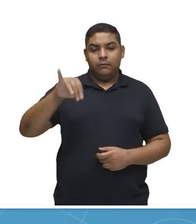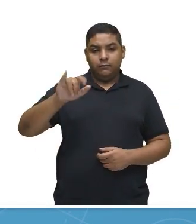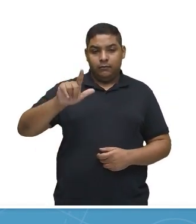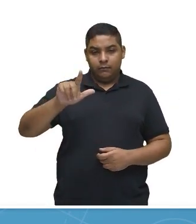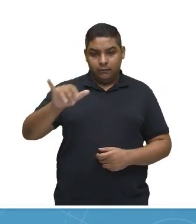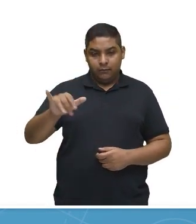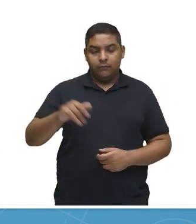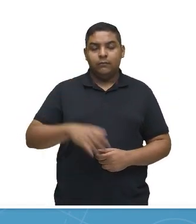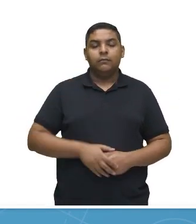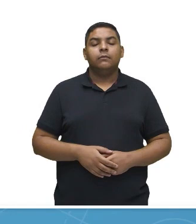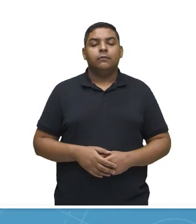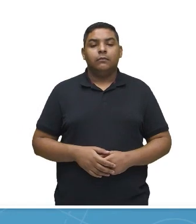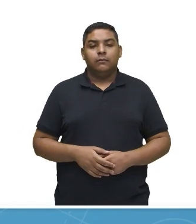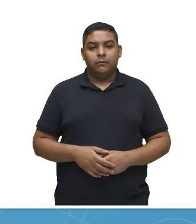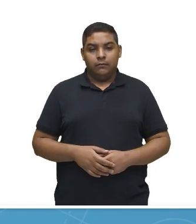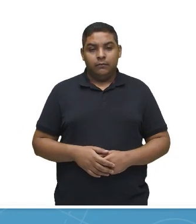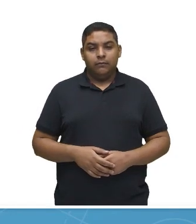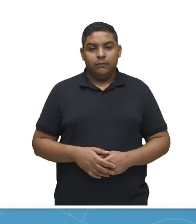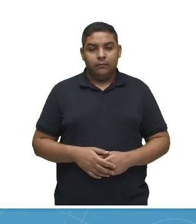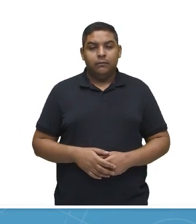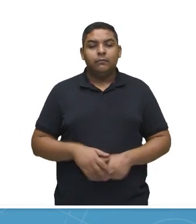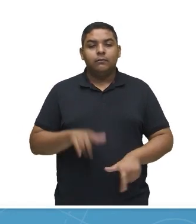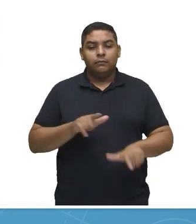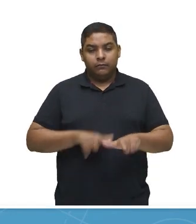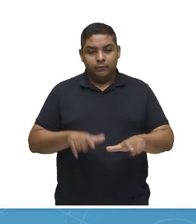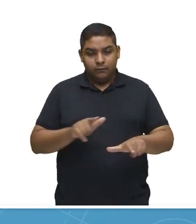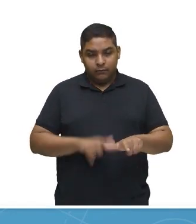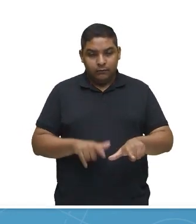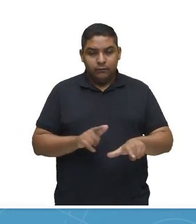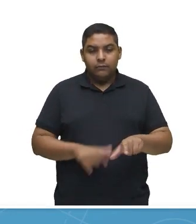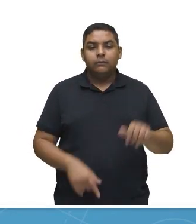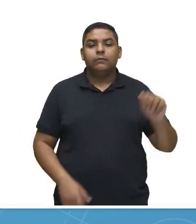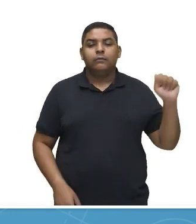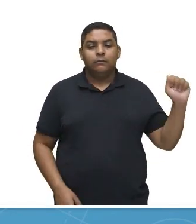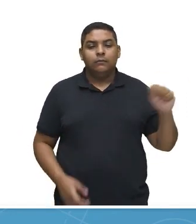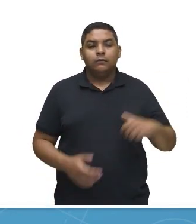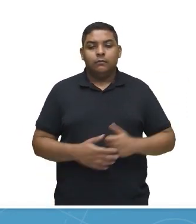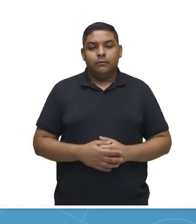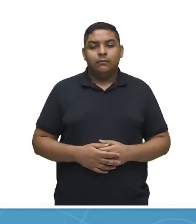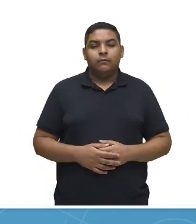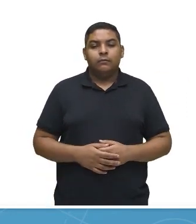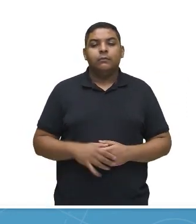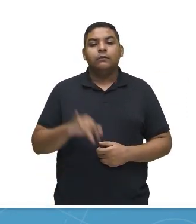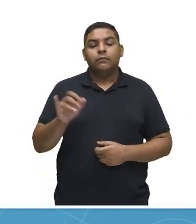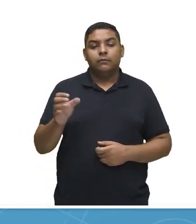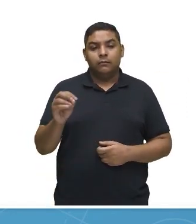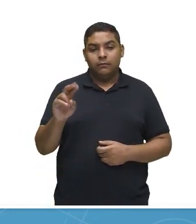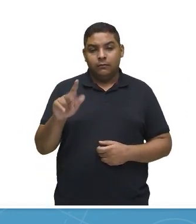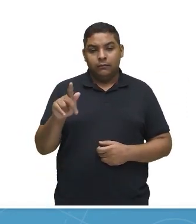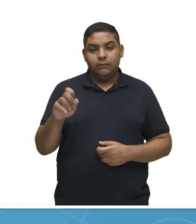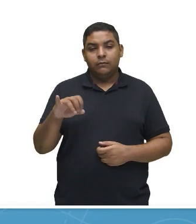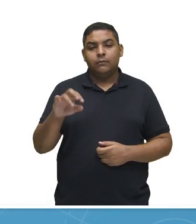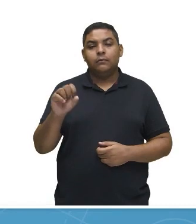Rafaela colocou na segunda questão letra A. E ela é da Escola Jorge Rezende Sobrinho. Tá